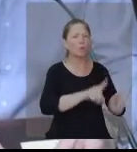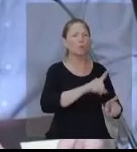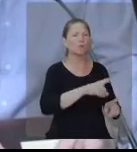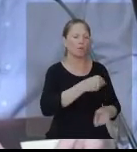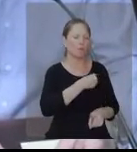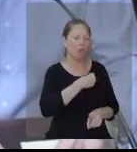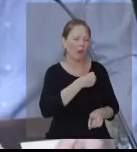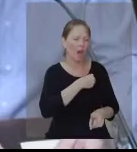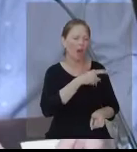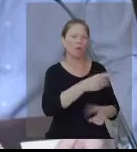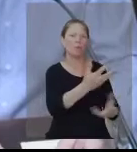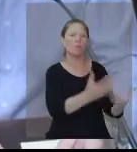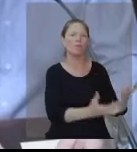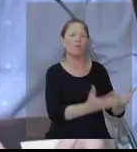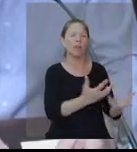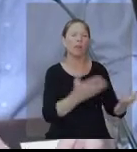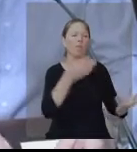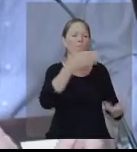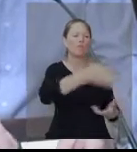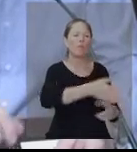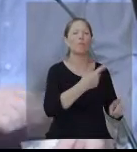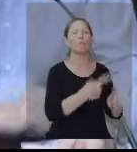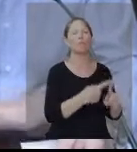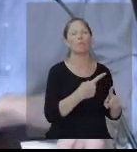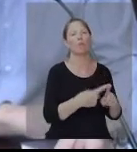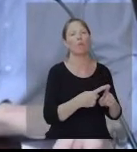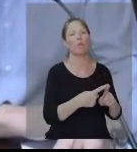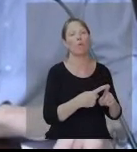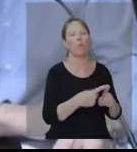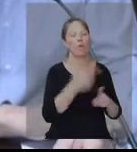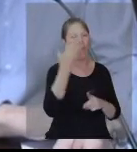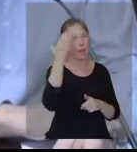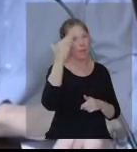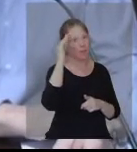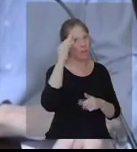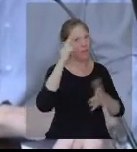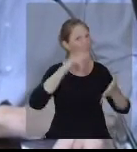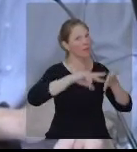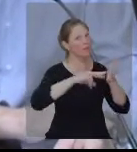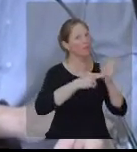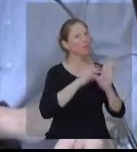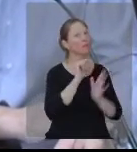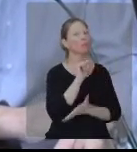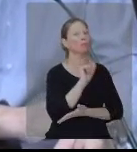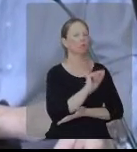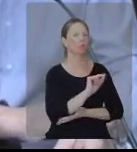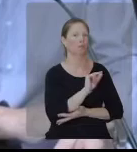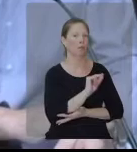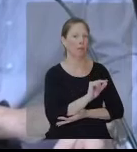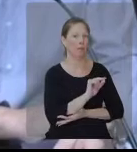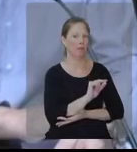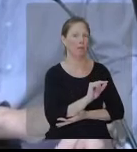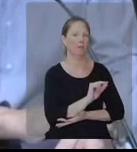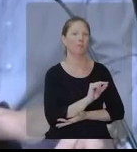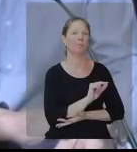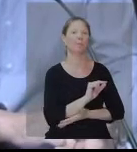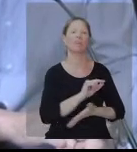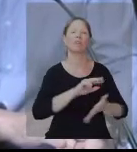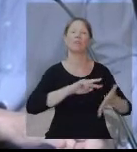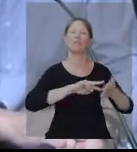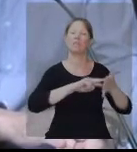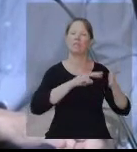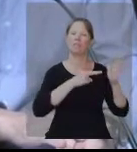prisão? E então, a interpretação correta biblicamente é exatamente